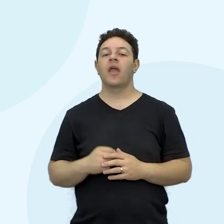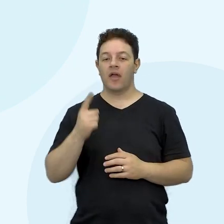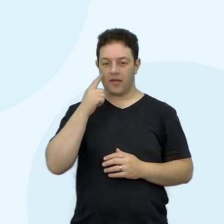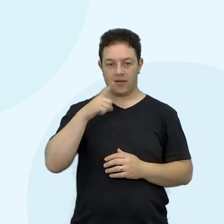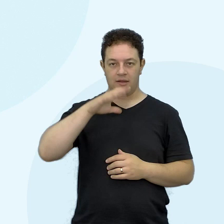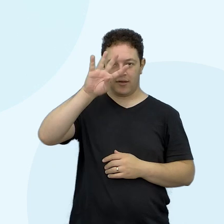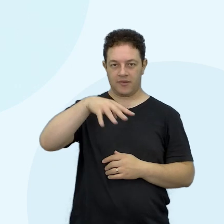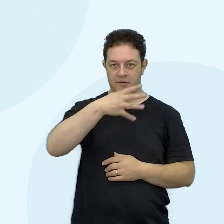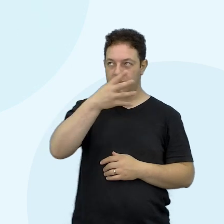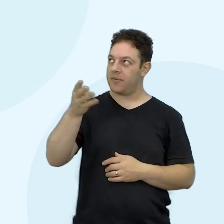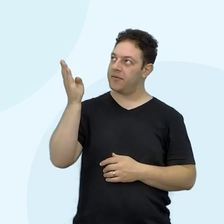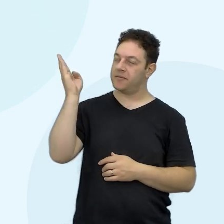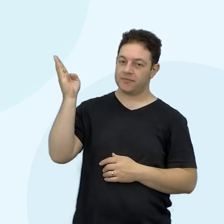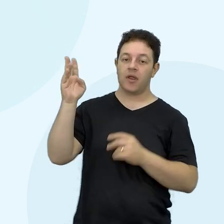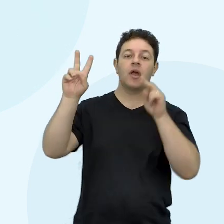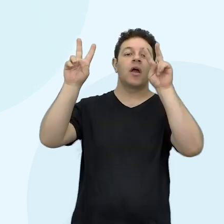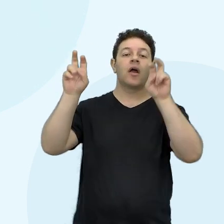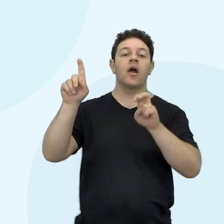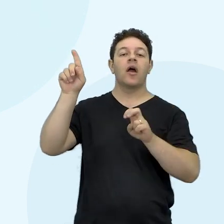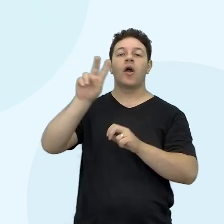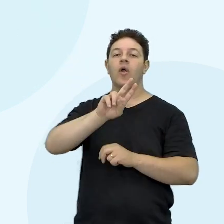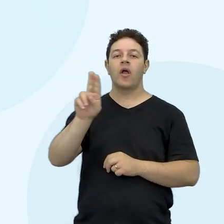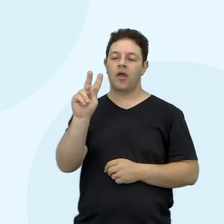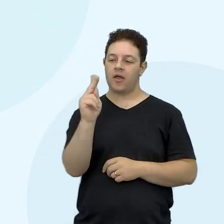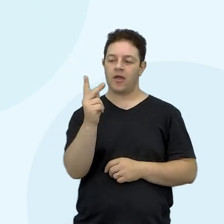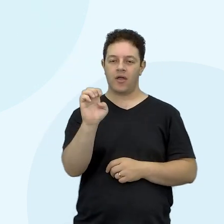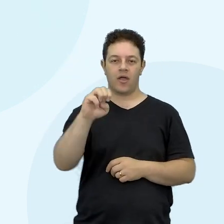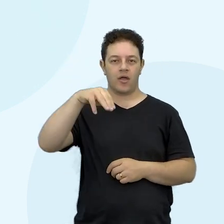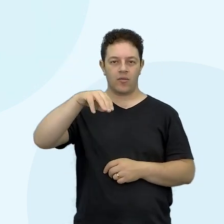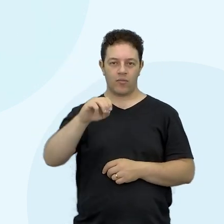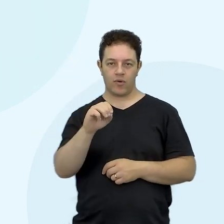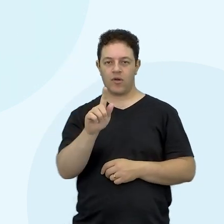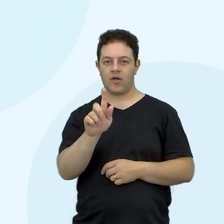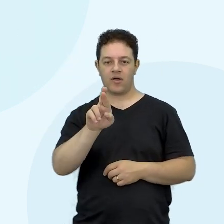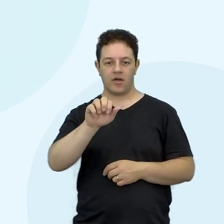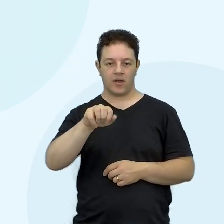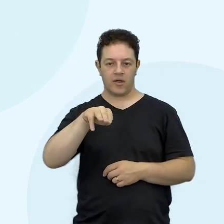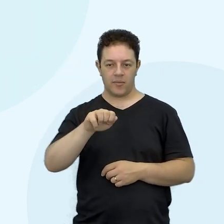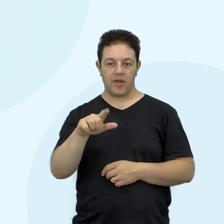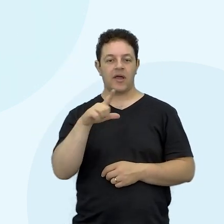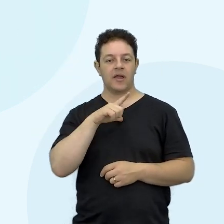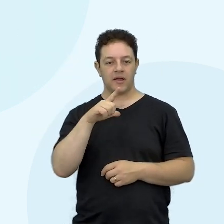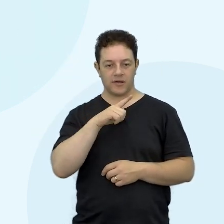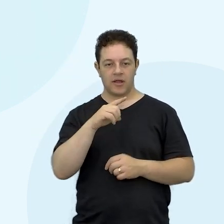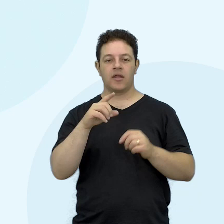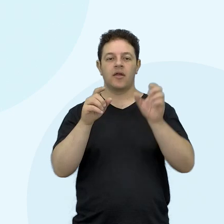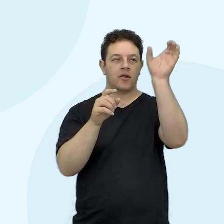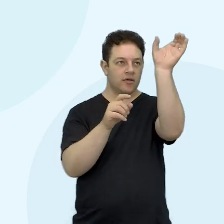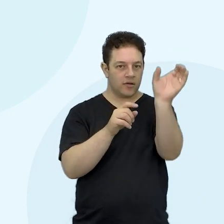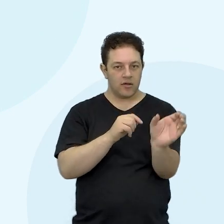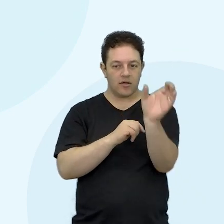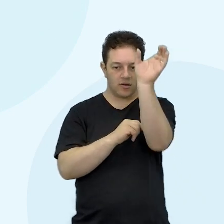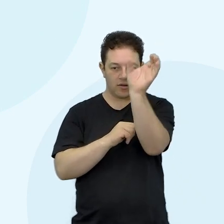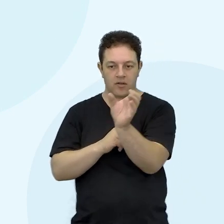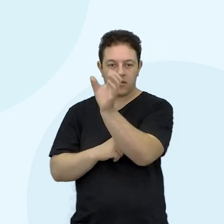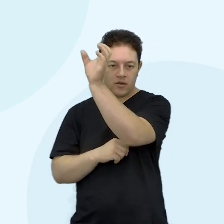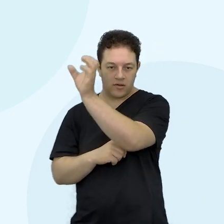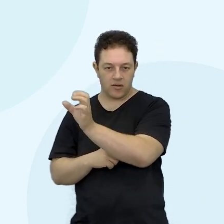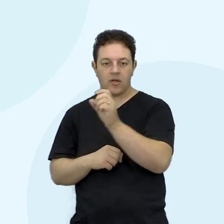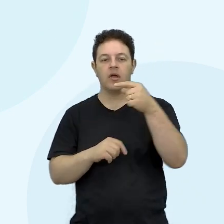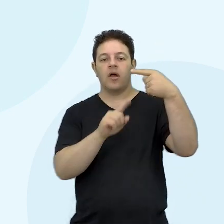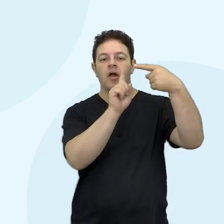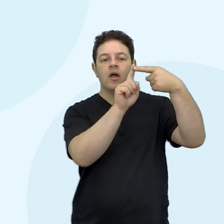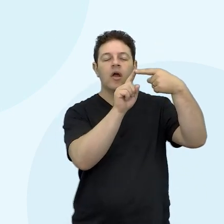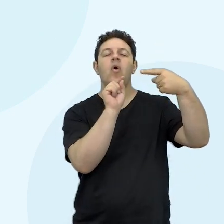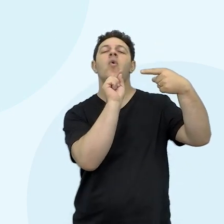uma tabela, né, o título da nossa tabela é hemograma. Você vê que essa tabela está dividida em 3 colunas. Primeiro foram os